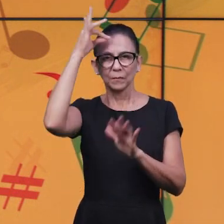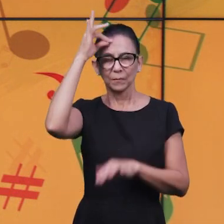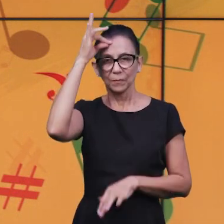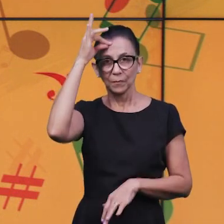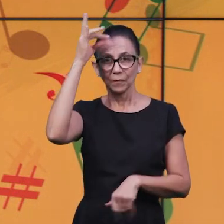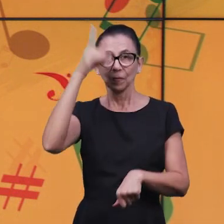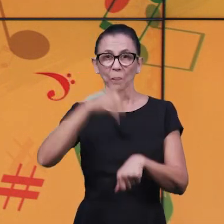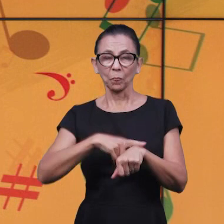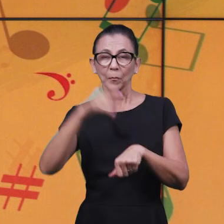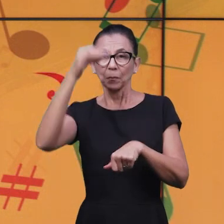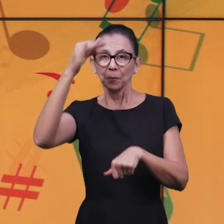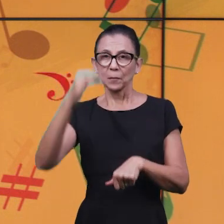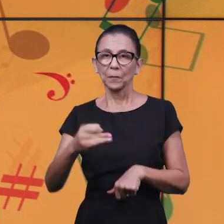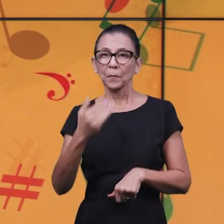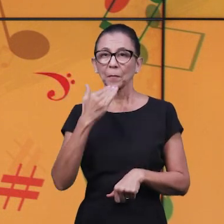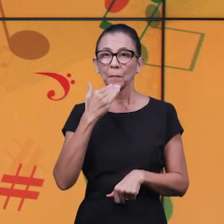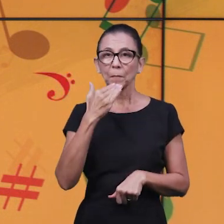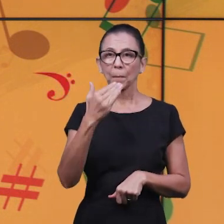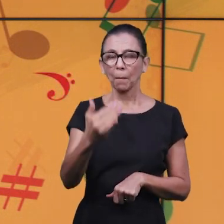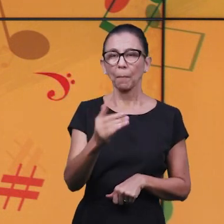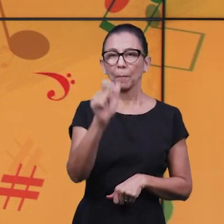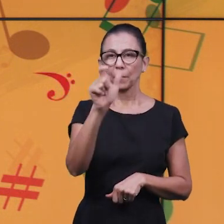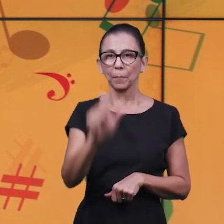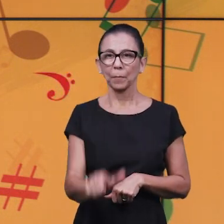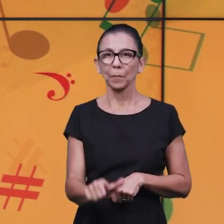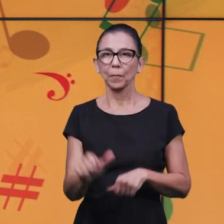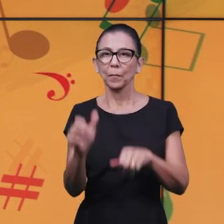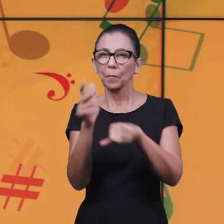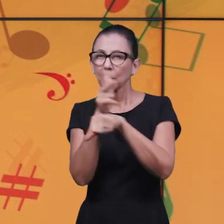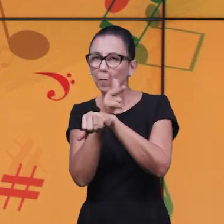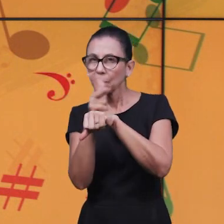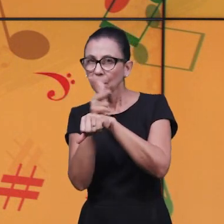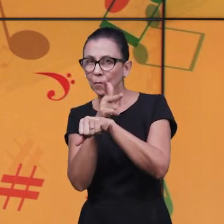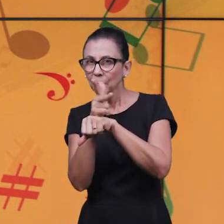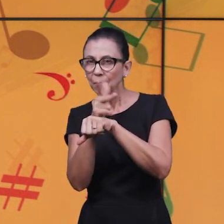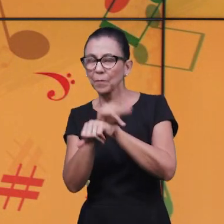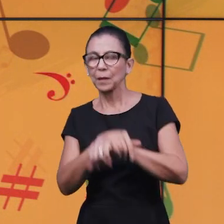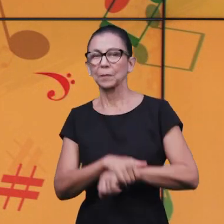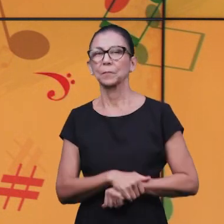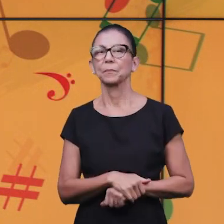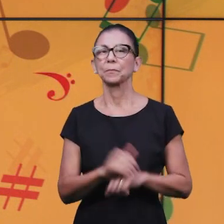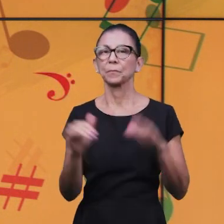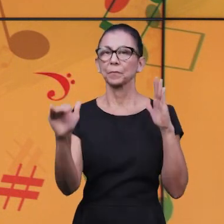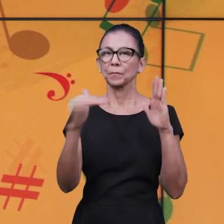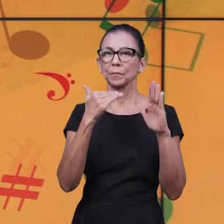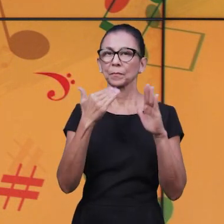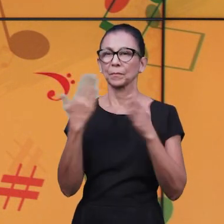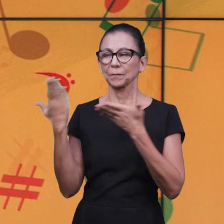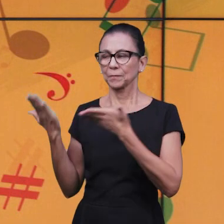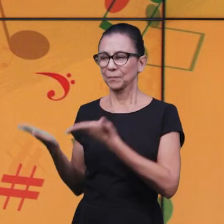a mamãe ou seu irmão mais velho para te filmar e enviar para